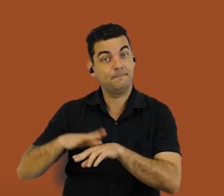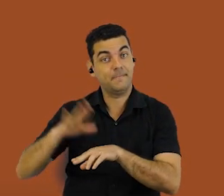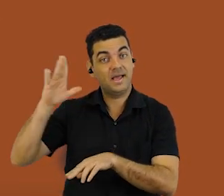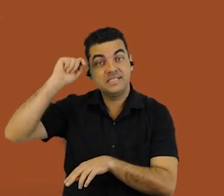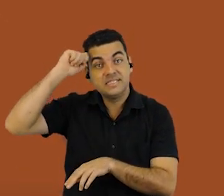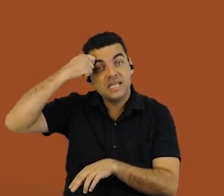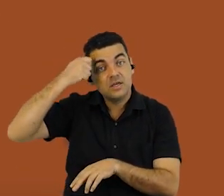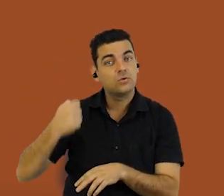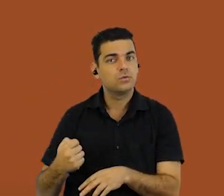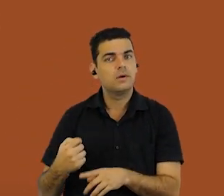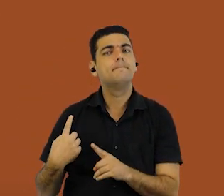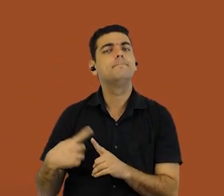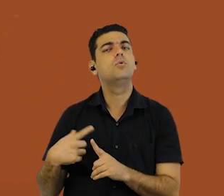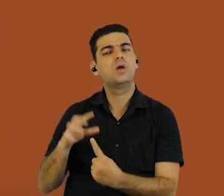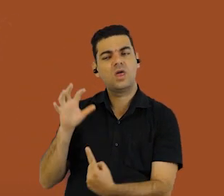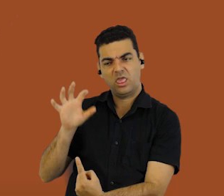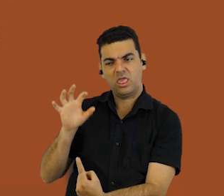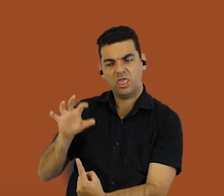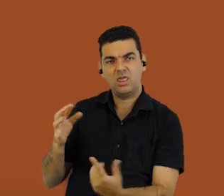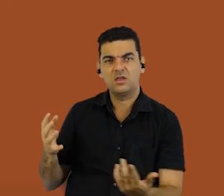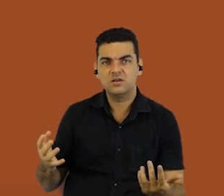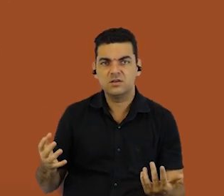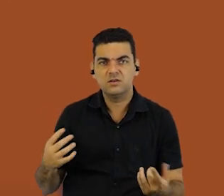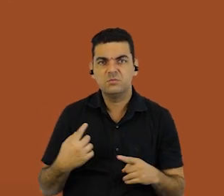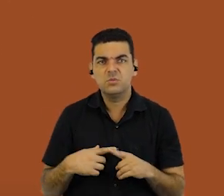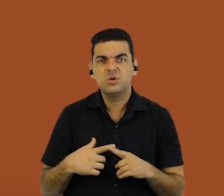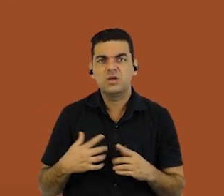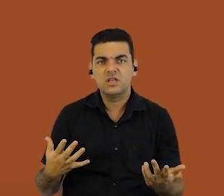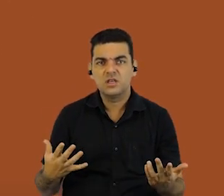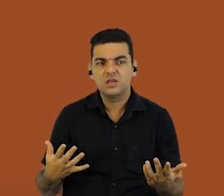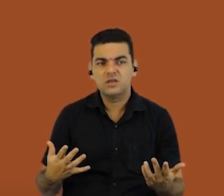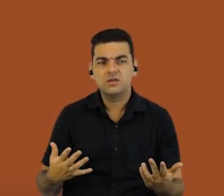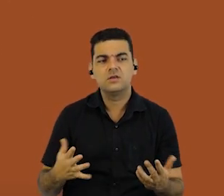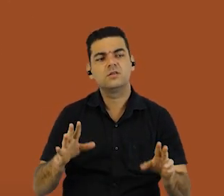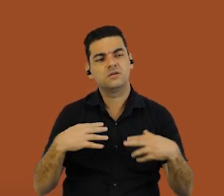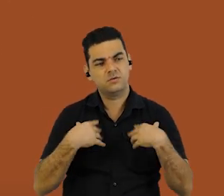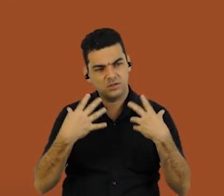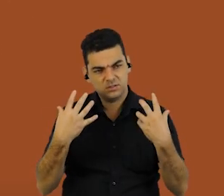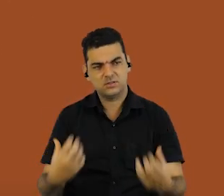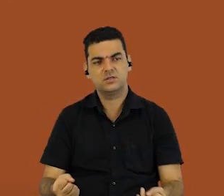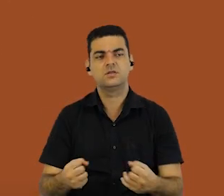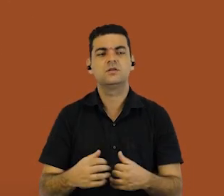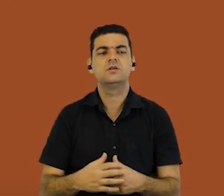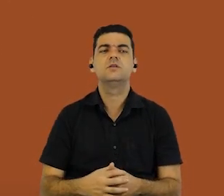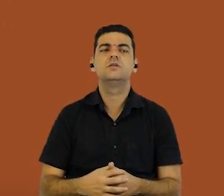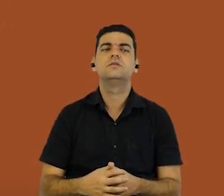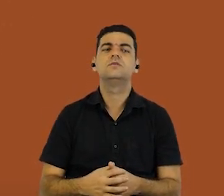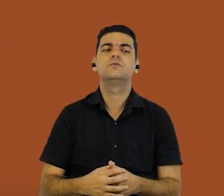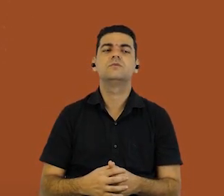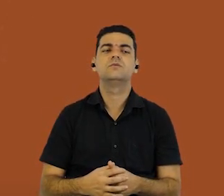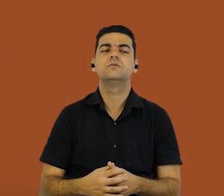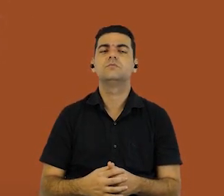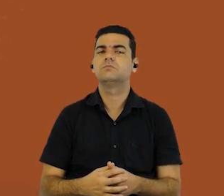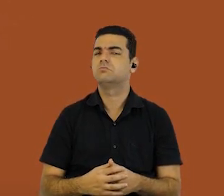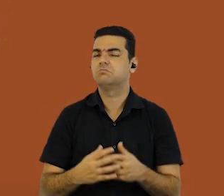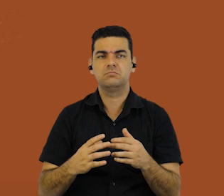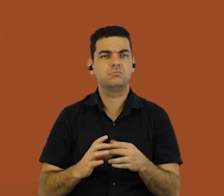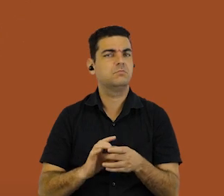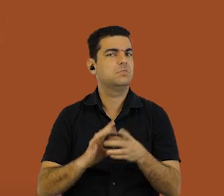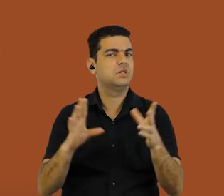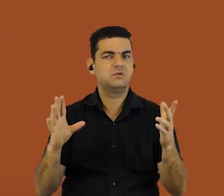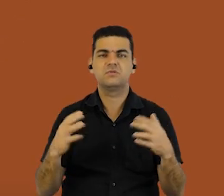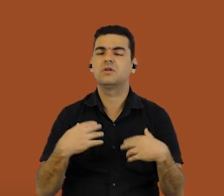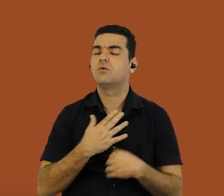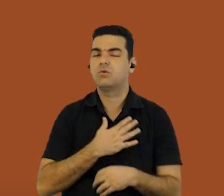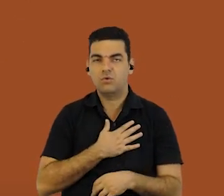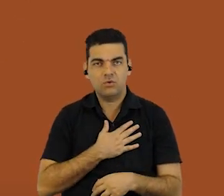maioria, né? É importante registrar. Então, eu me coloco sempre à disposição, os créditos vão estar aí, né? Assim, é sempre